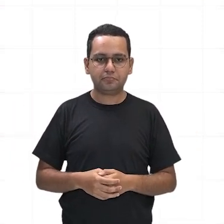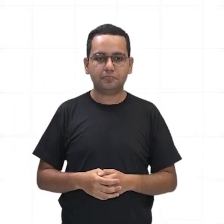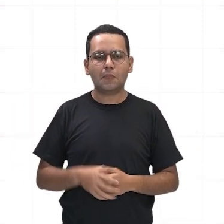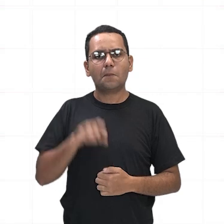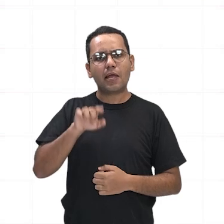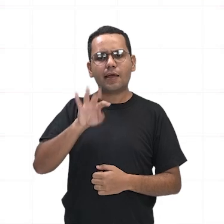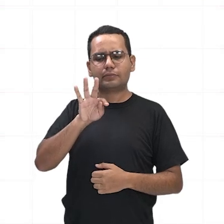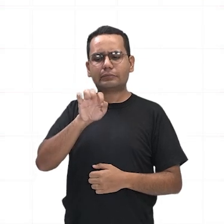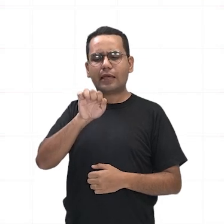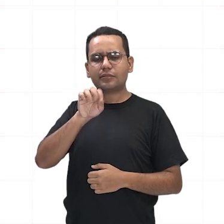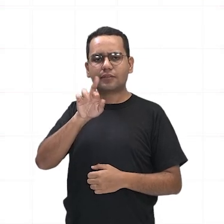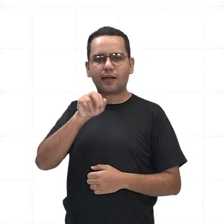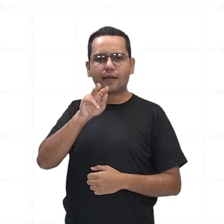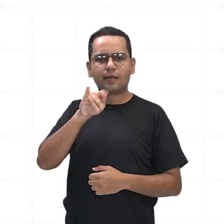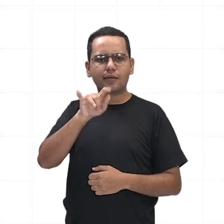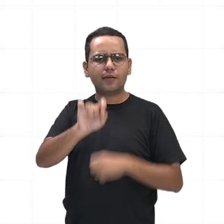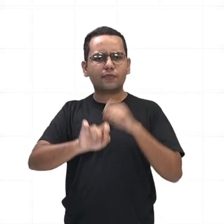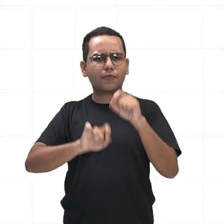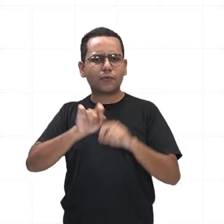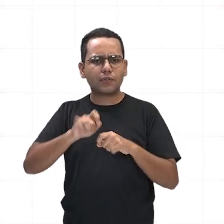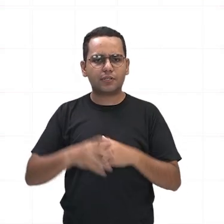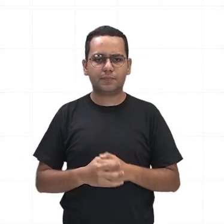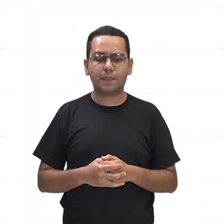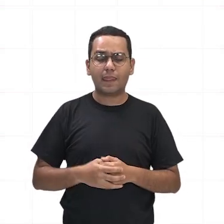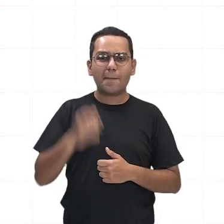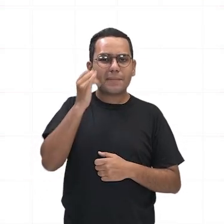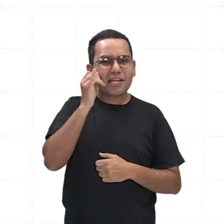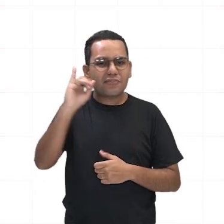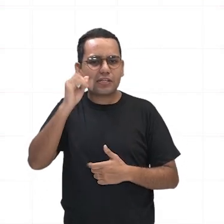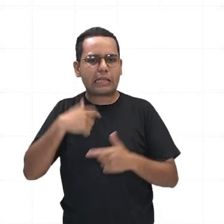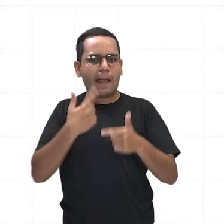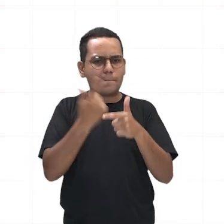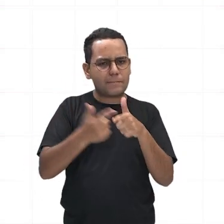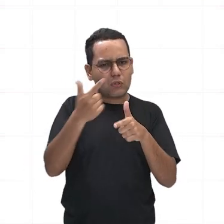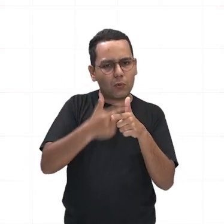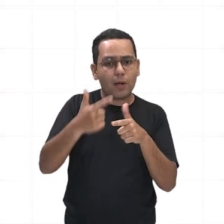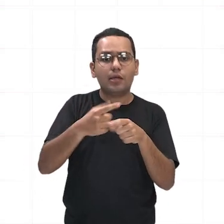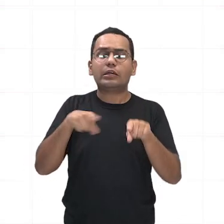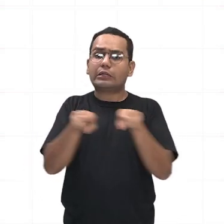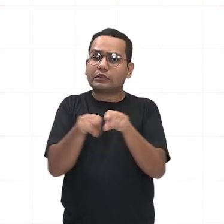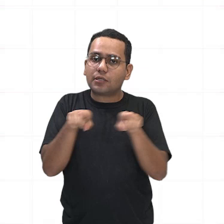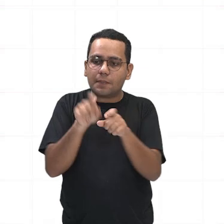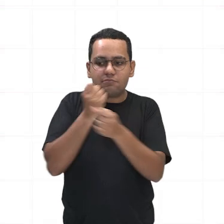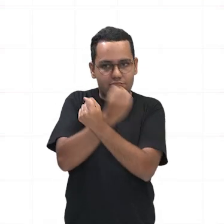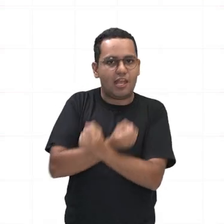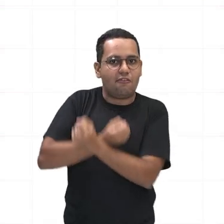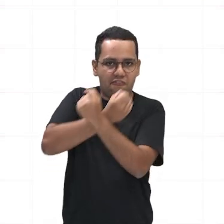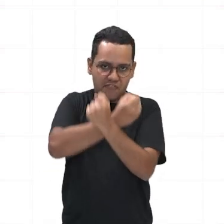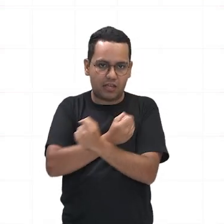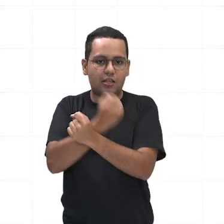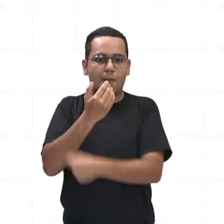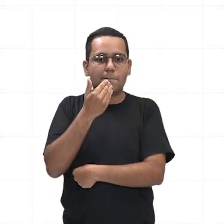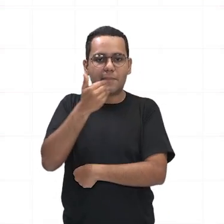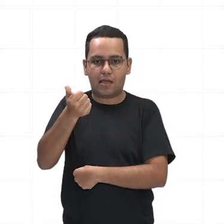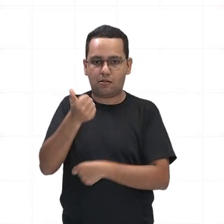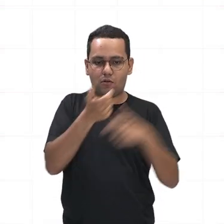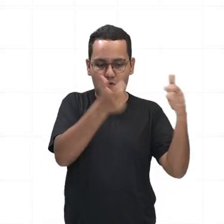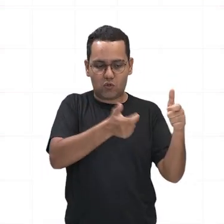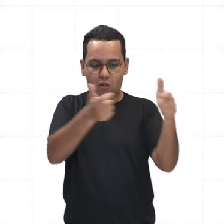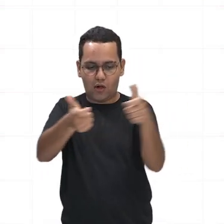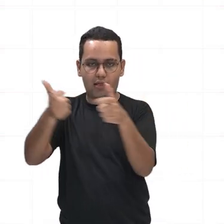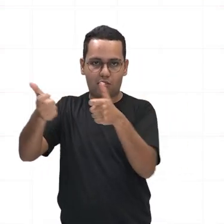uma forma de evitar as usurpações e defender melhor as fronteiras do próprio lugar